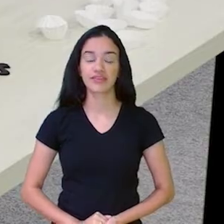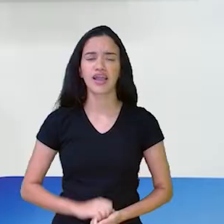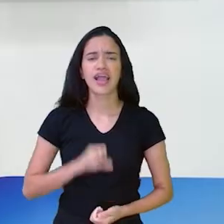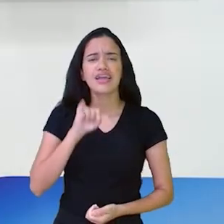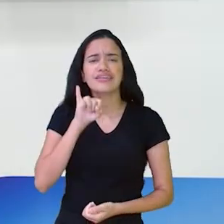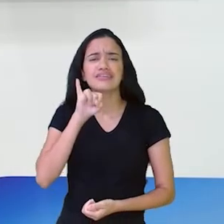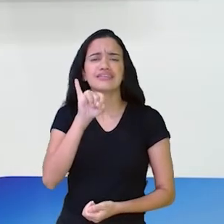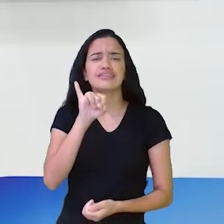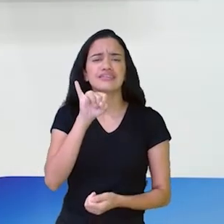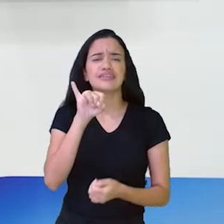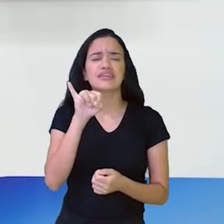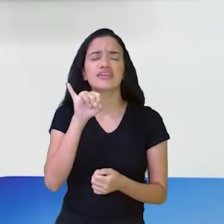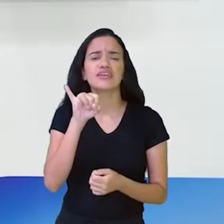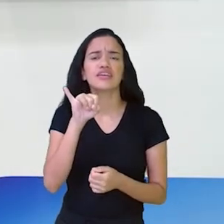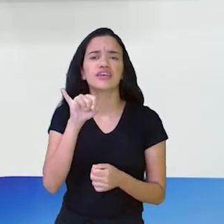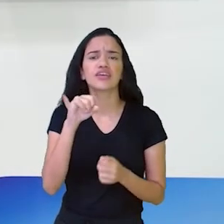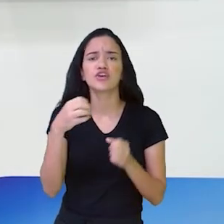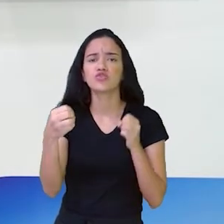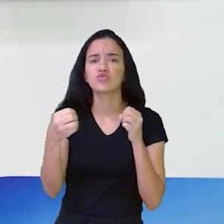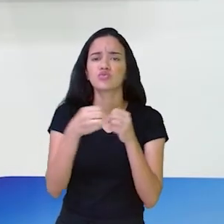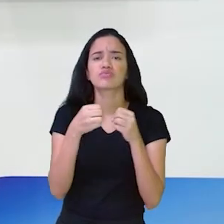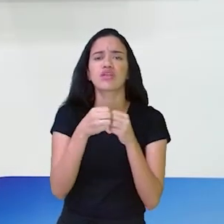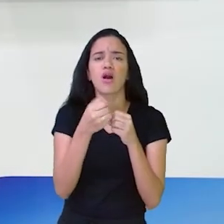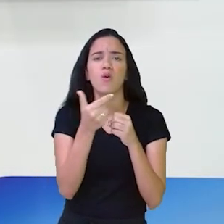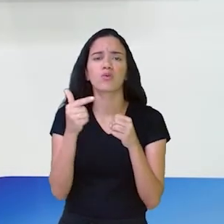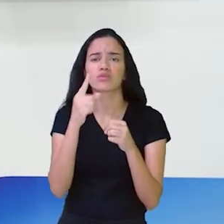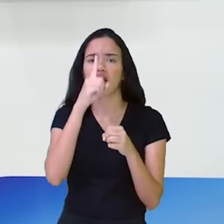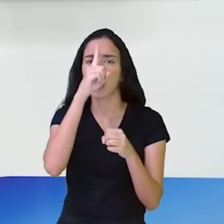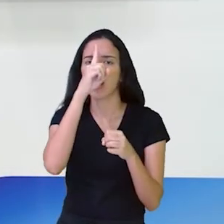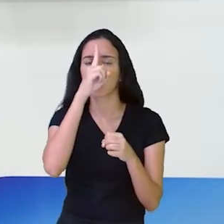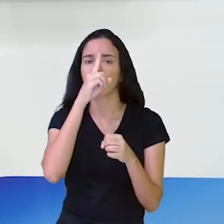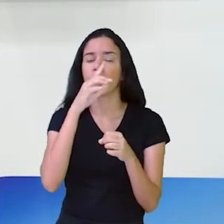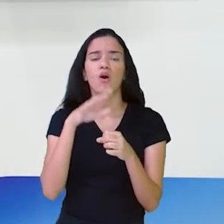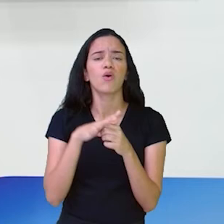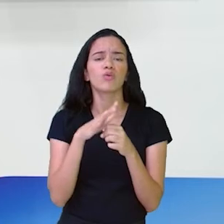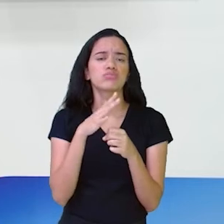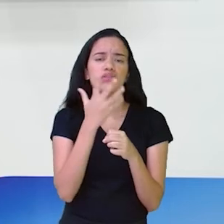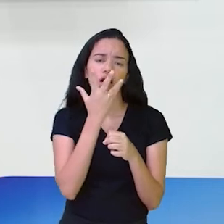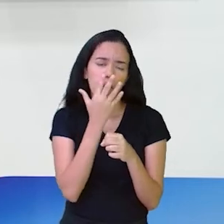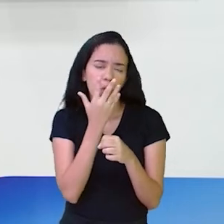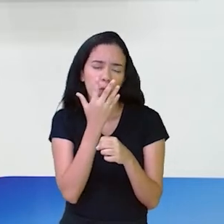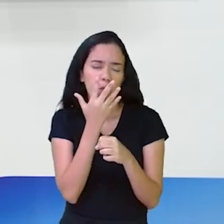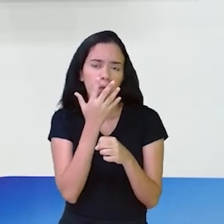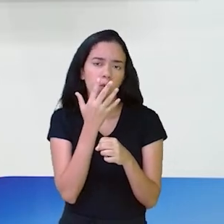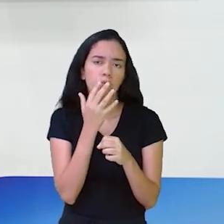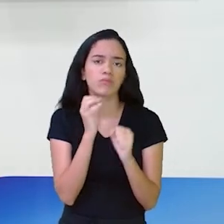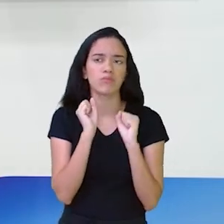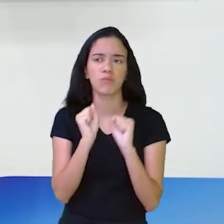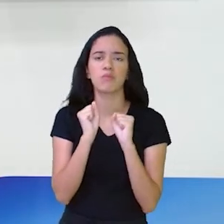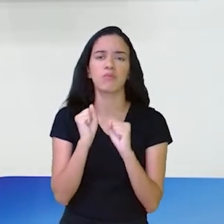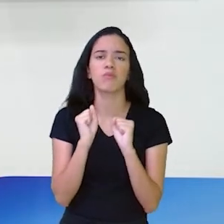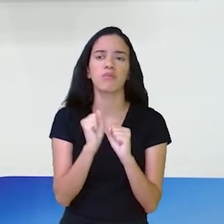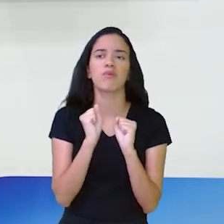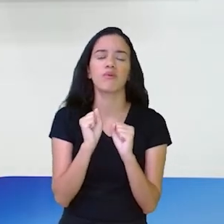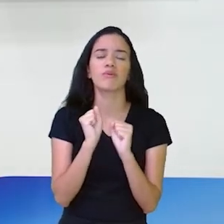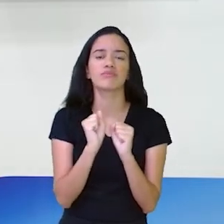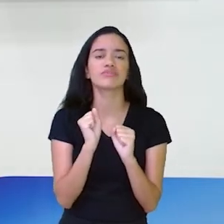Se bater um pouquinho na outra cor, não tem problema, tá? É até interessante que a gente vai fazendo aí a mescla de cores e vai formando